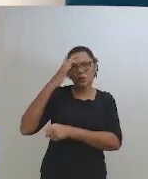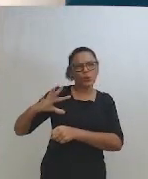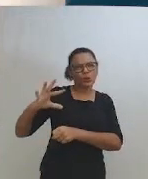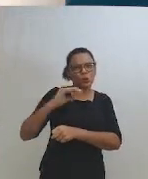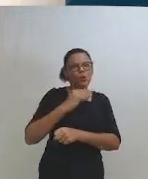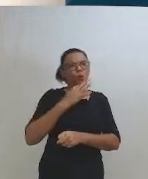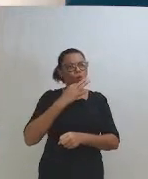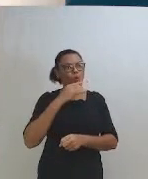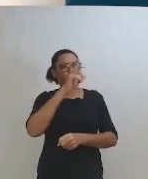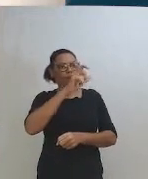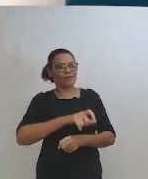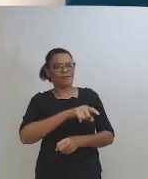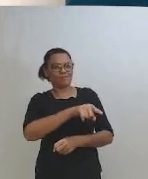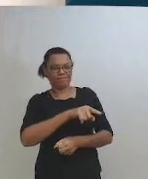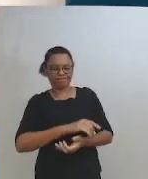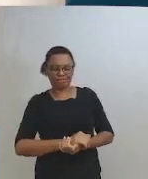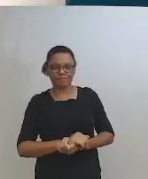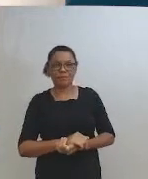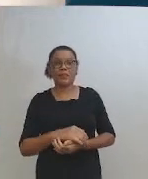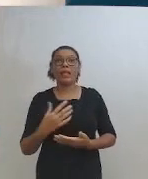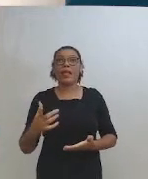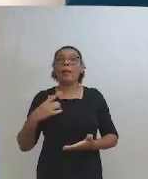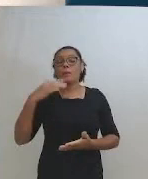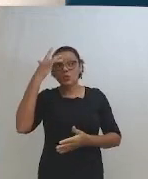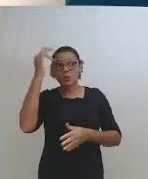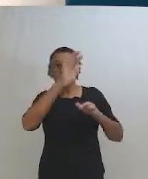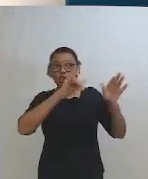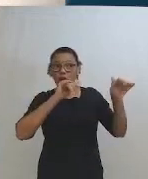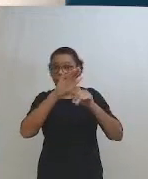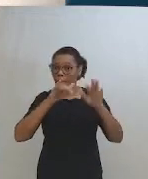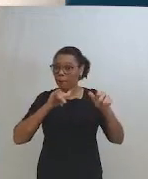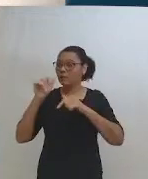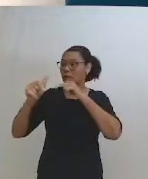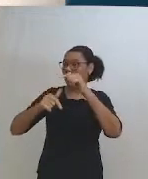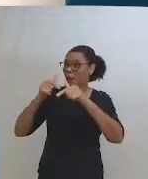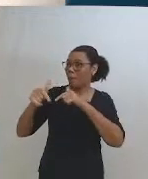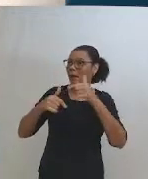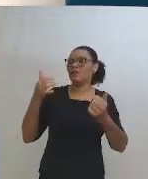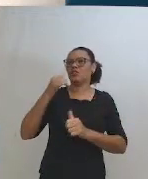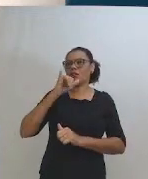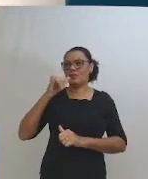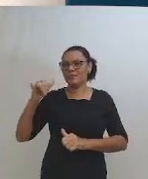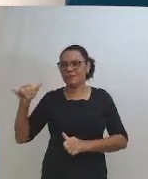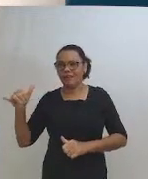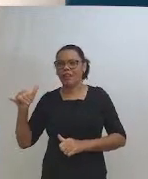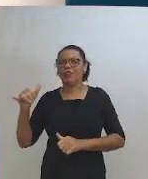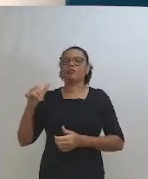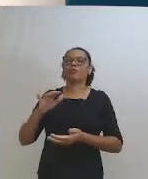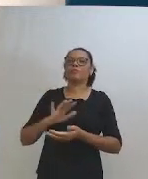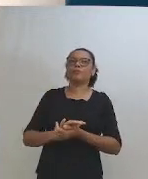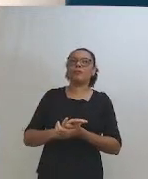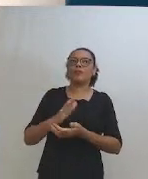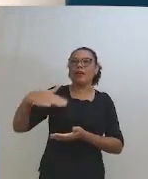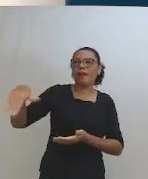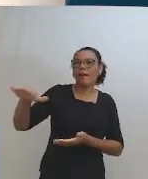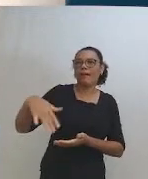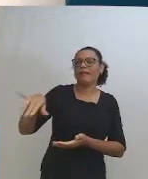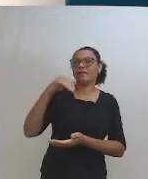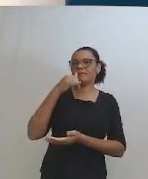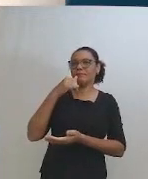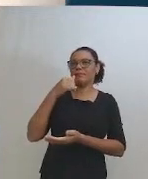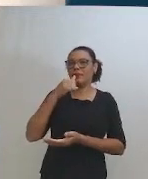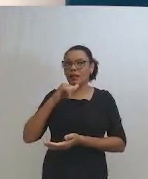homem muito requisitado nos trabalhos de nos campos da elétrica e nos campos dos serviços